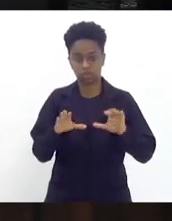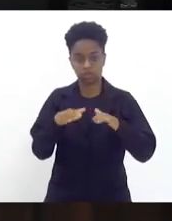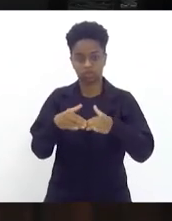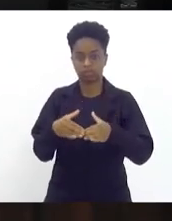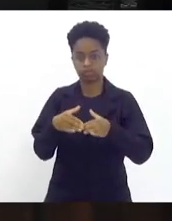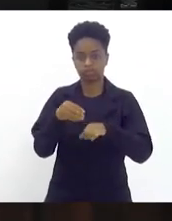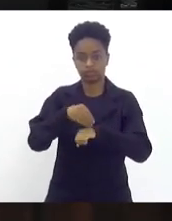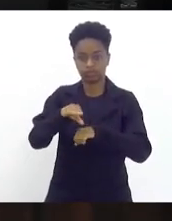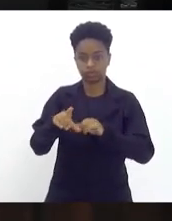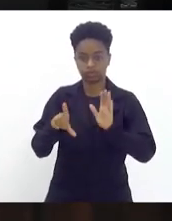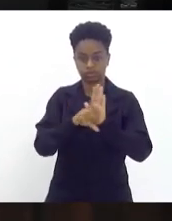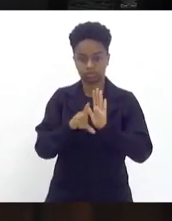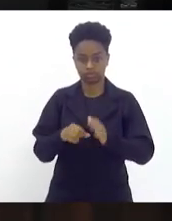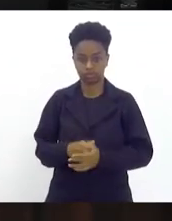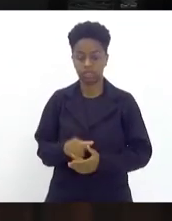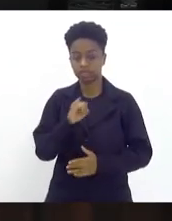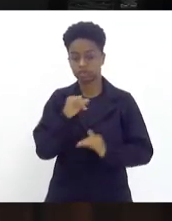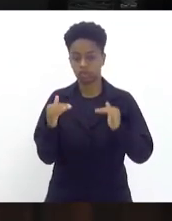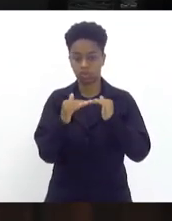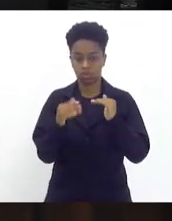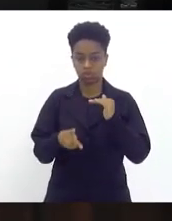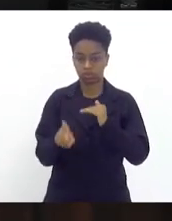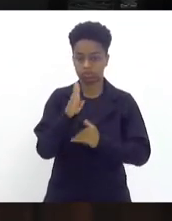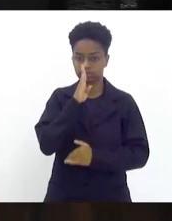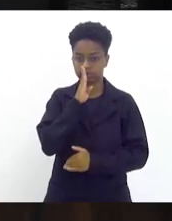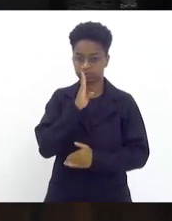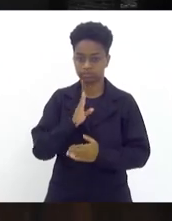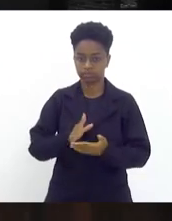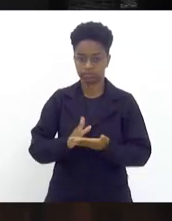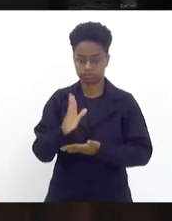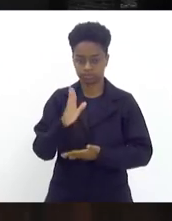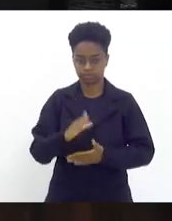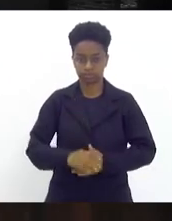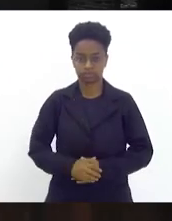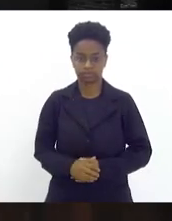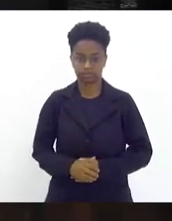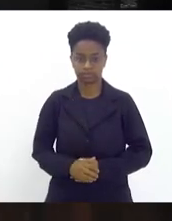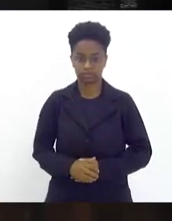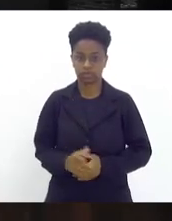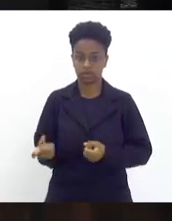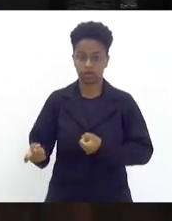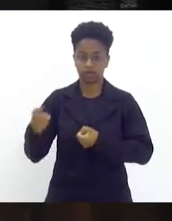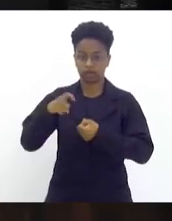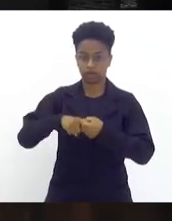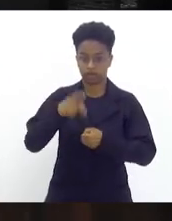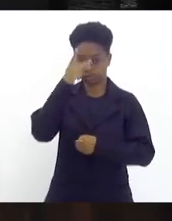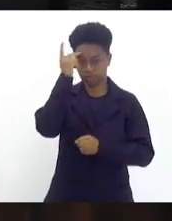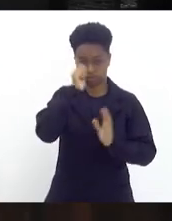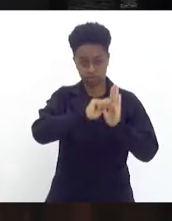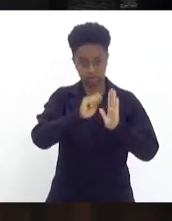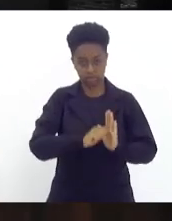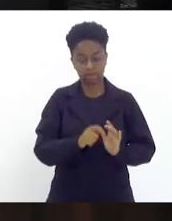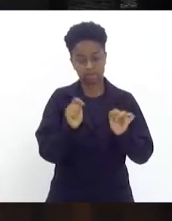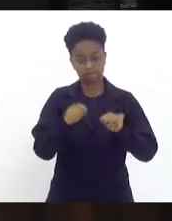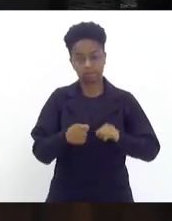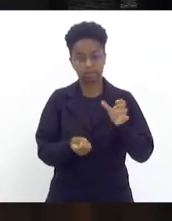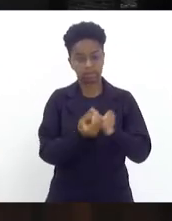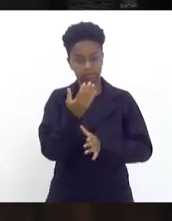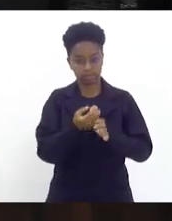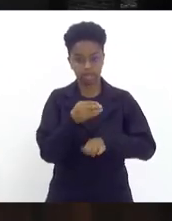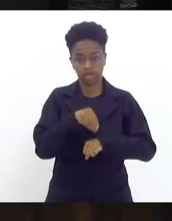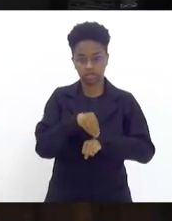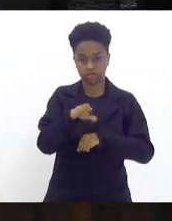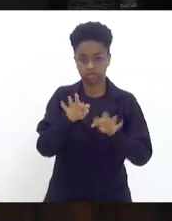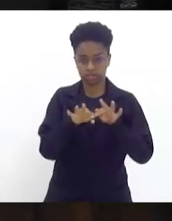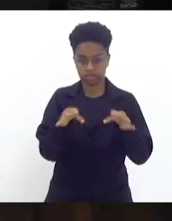de indicação Legislativa Como estão aprovado retorna ao autor para elaboração do indicação